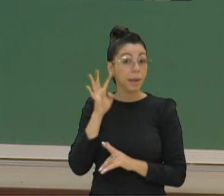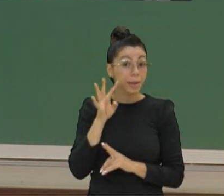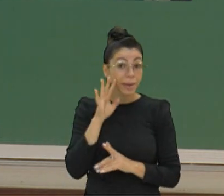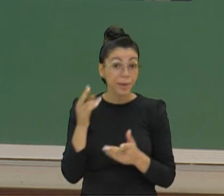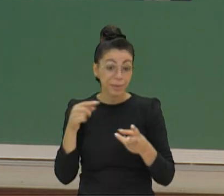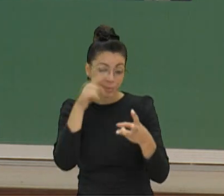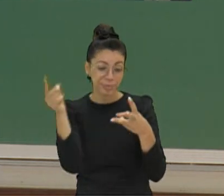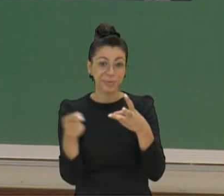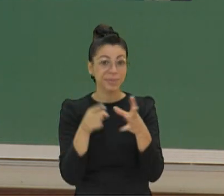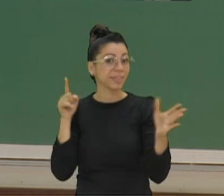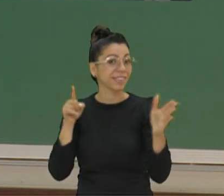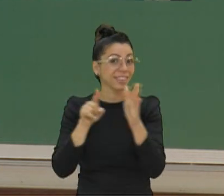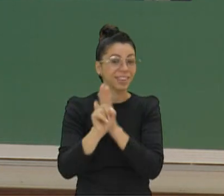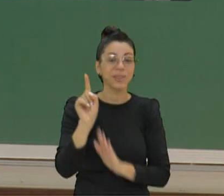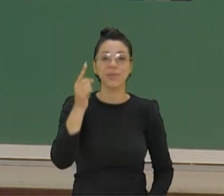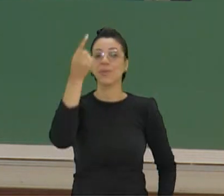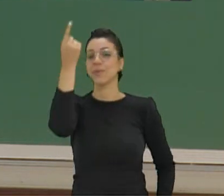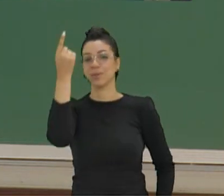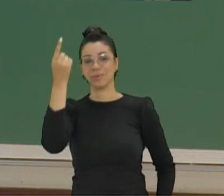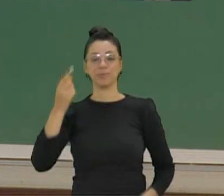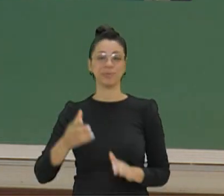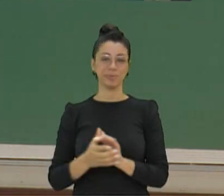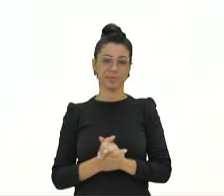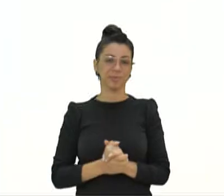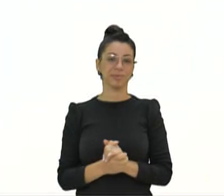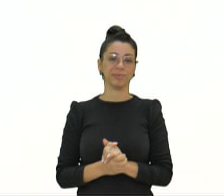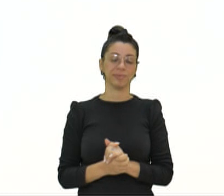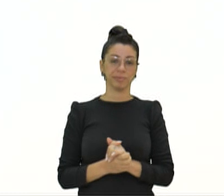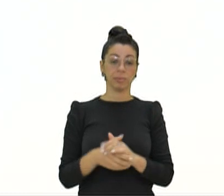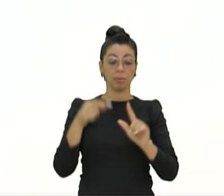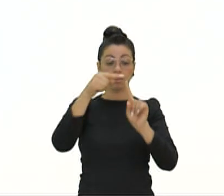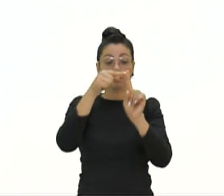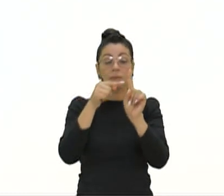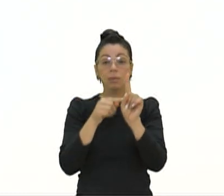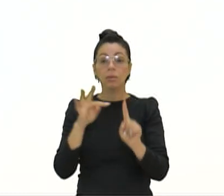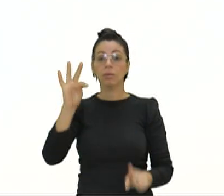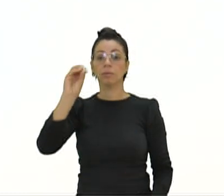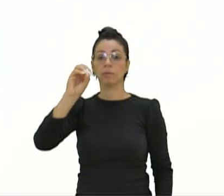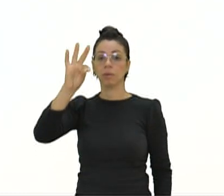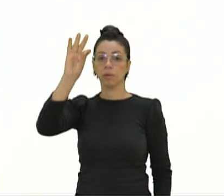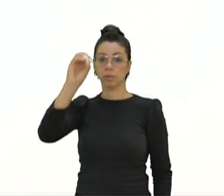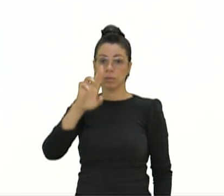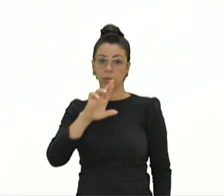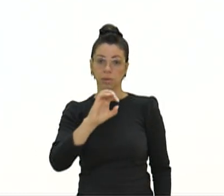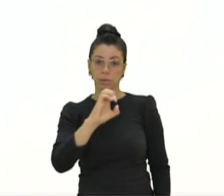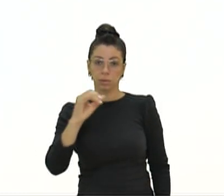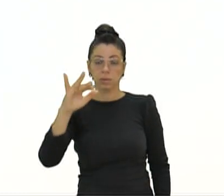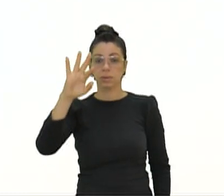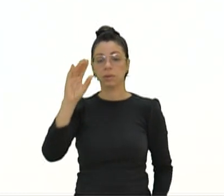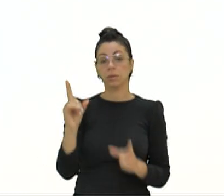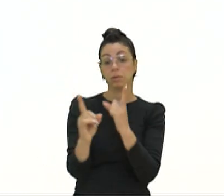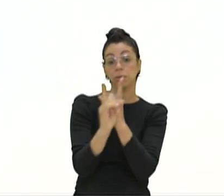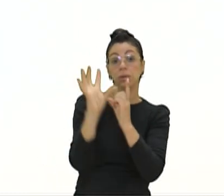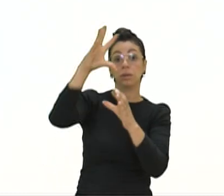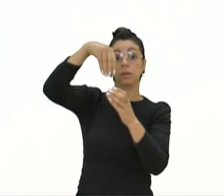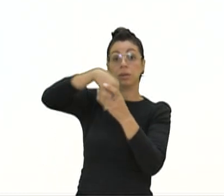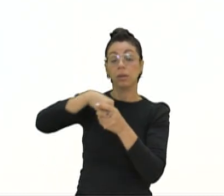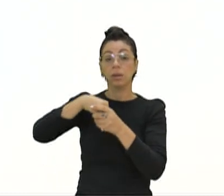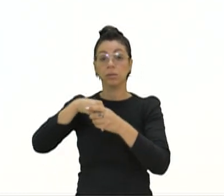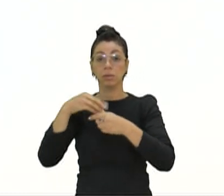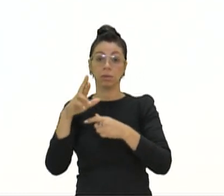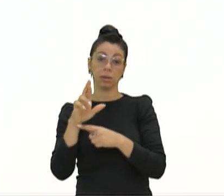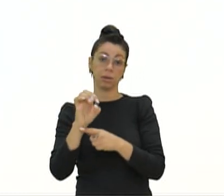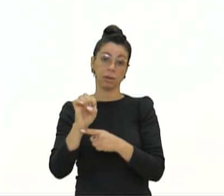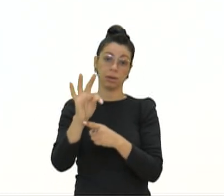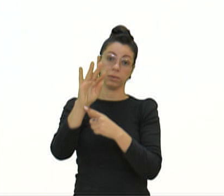nossa terceira e última pergunta do quiz de hoje. Tipos de fotorreceptores encontrados na retina. Acabei